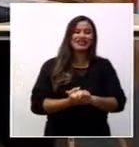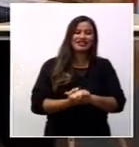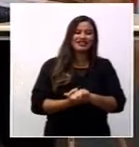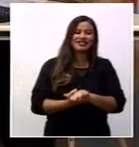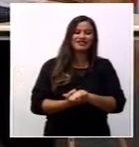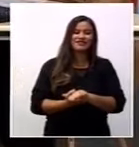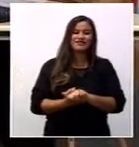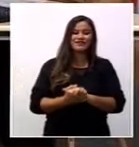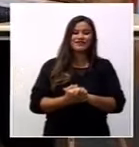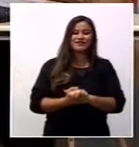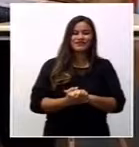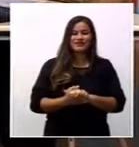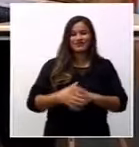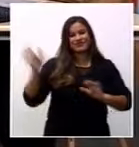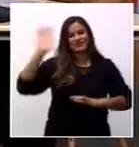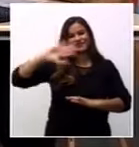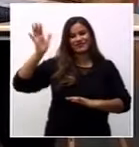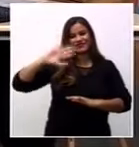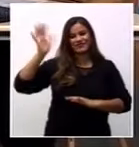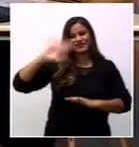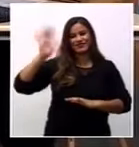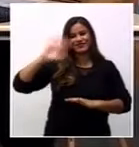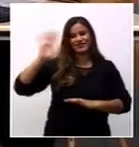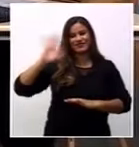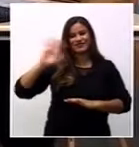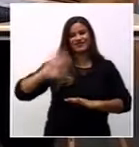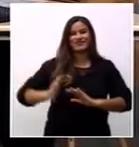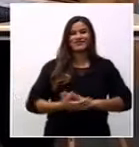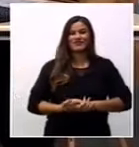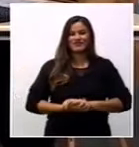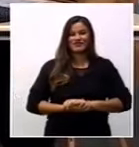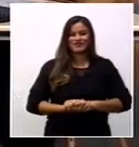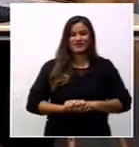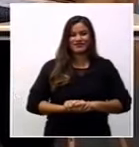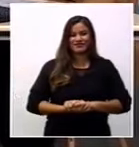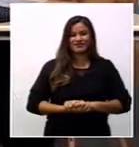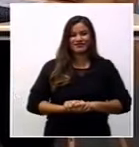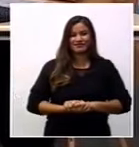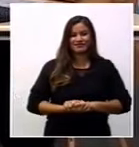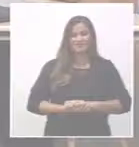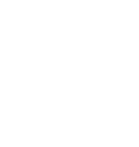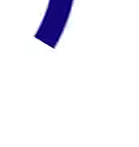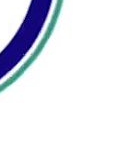aqui no estúdio e até logo. Tchau, tchau, gente. Obrigada.